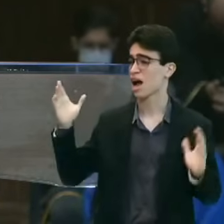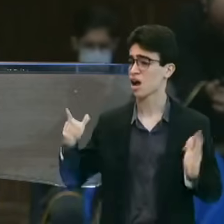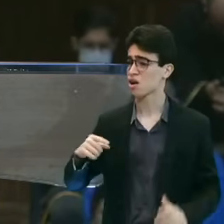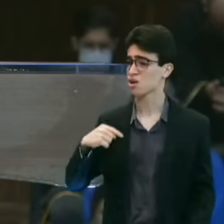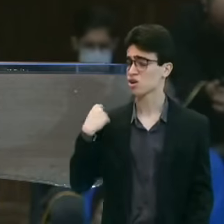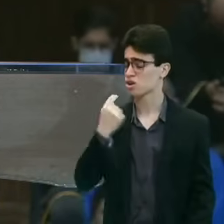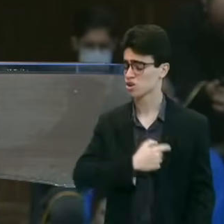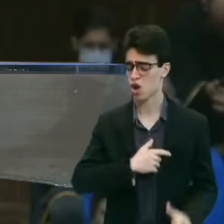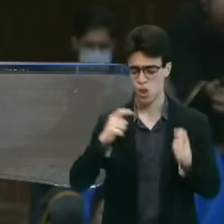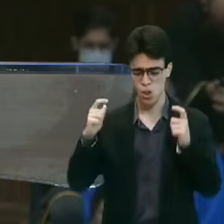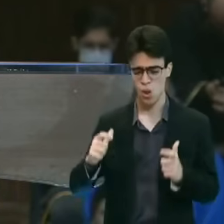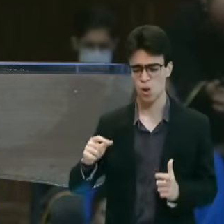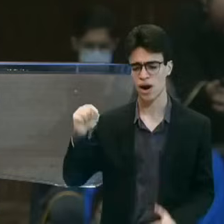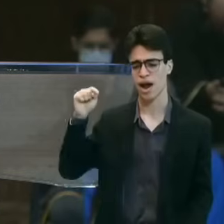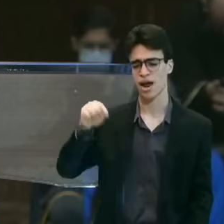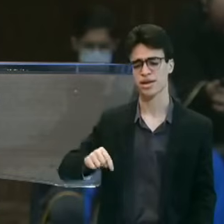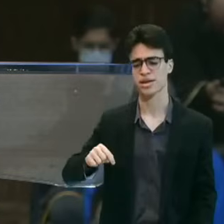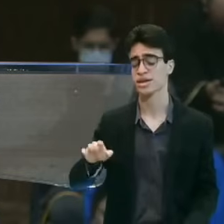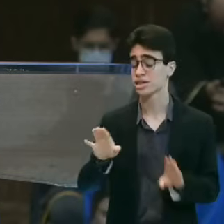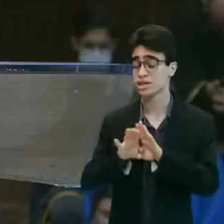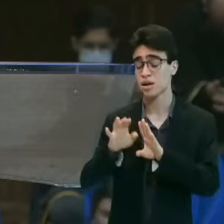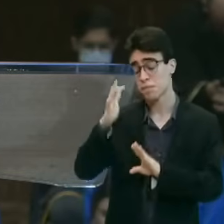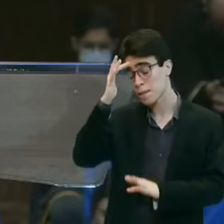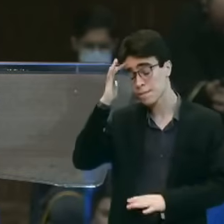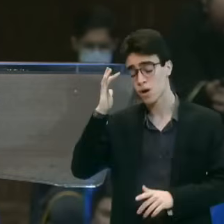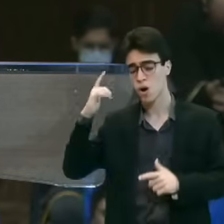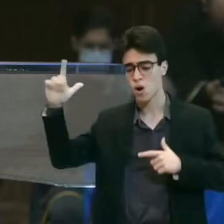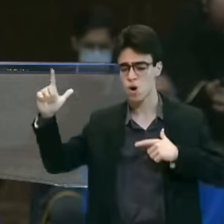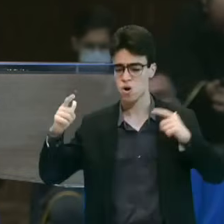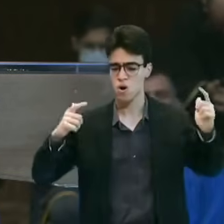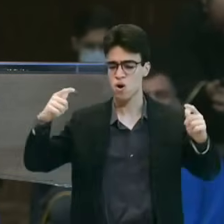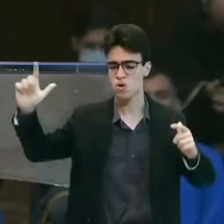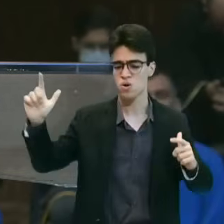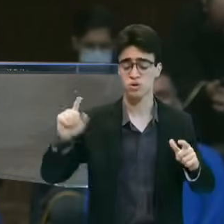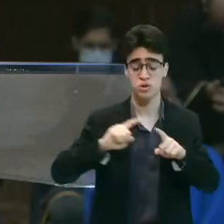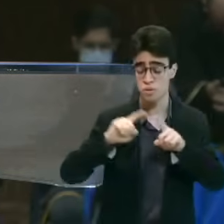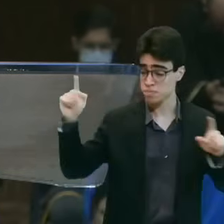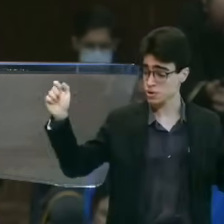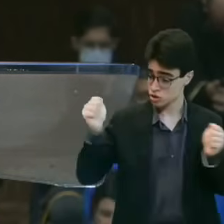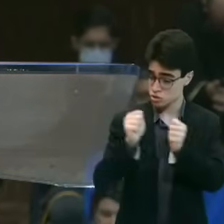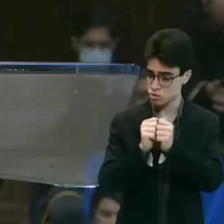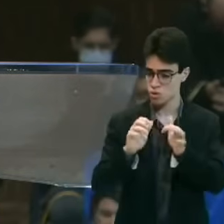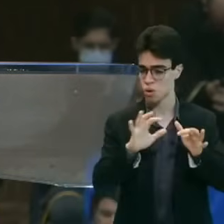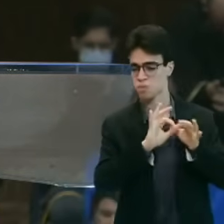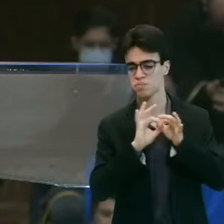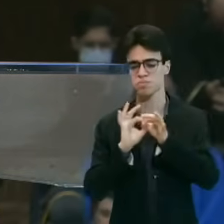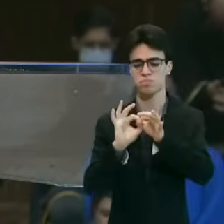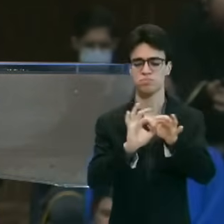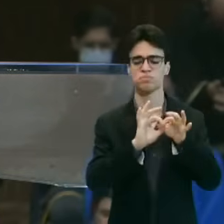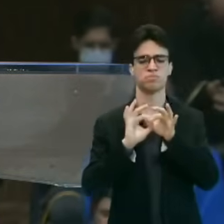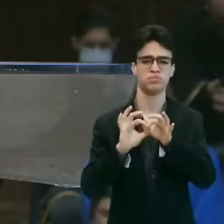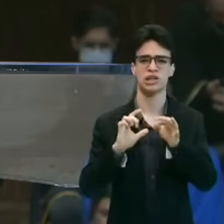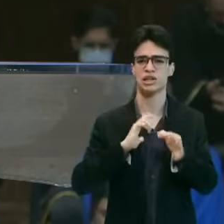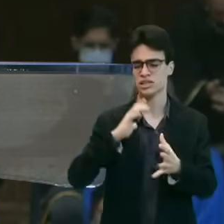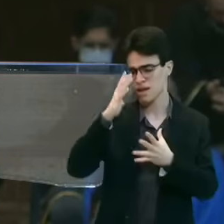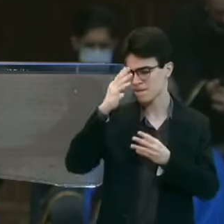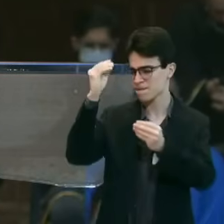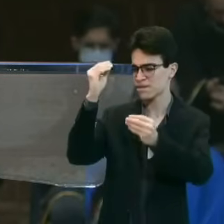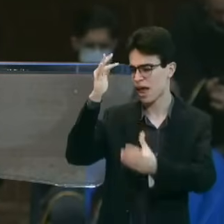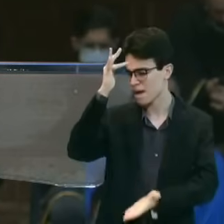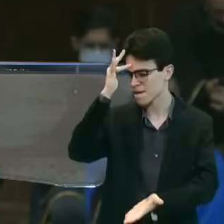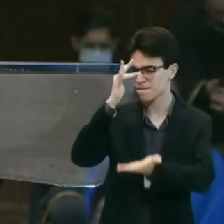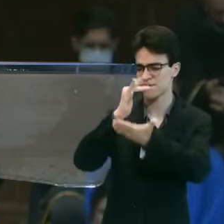lugar, e aqueles que estão em tantos lugares diferentes, mas que se unem a nós na fé em